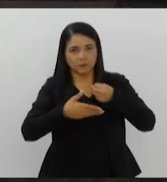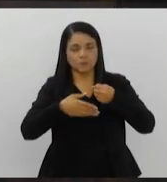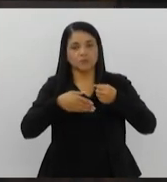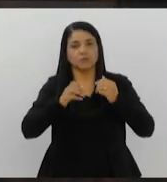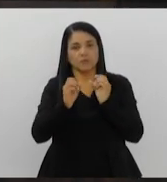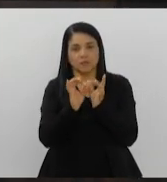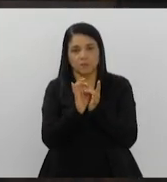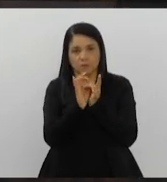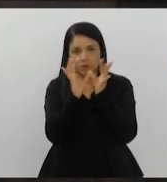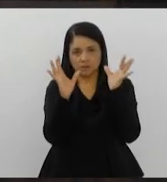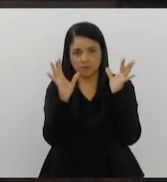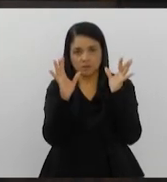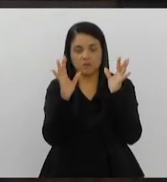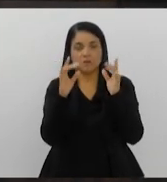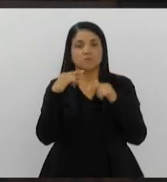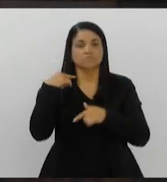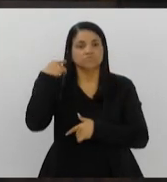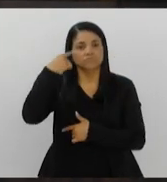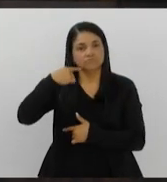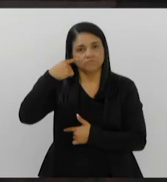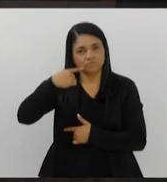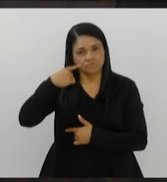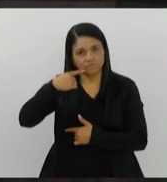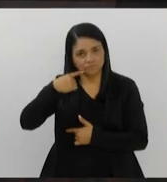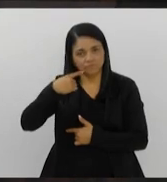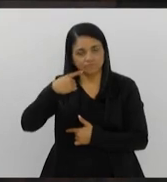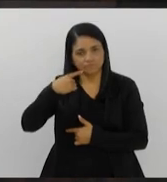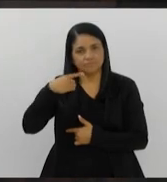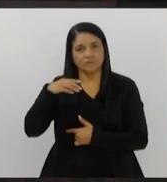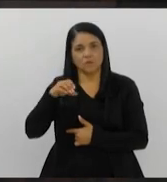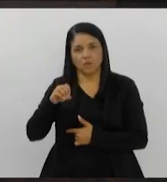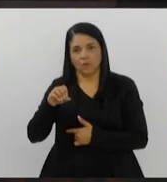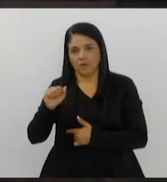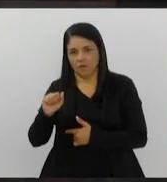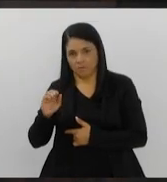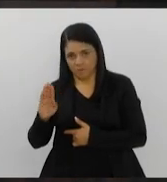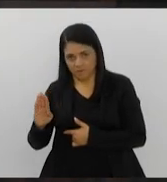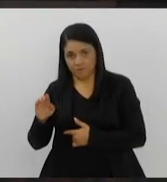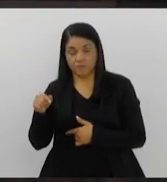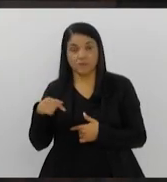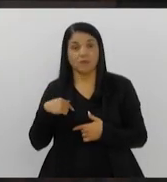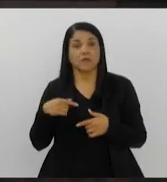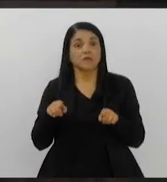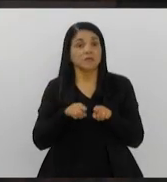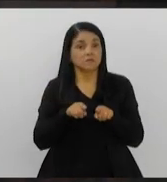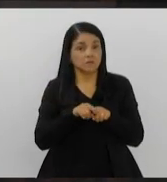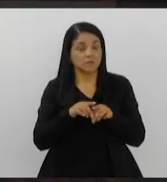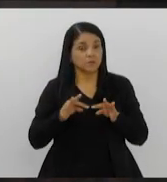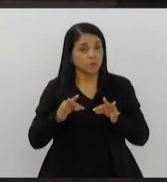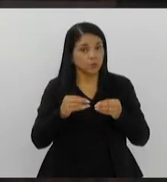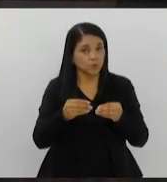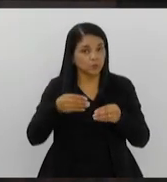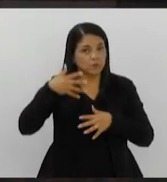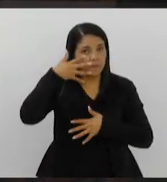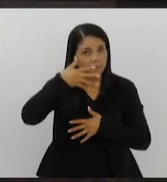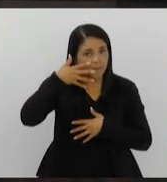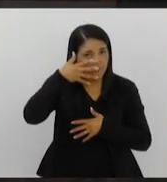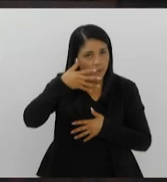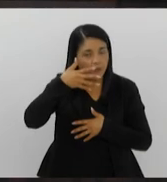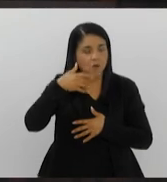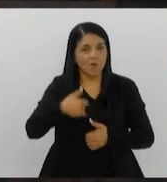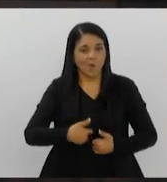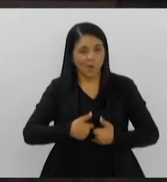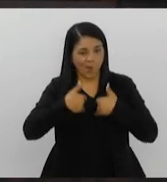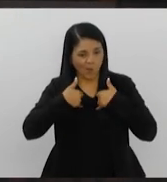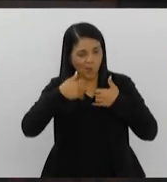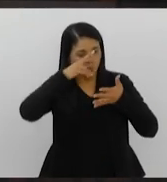que regem a Advocacia no Brasil por fim e por tudo que expomos e lendo com o orgulho de